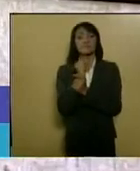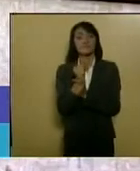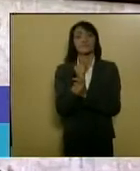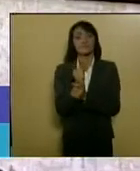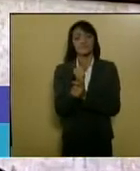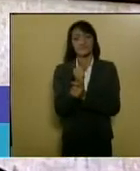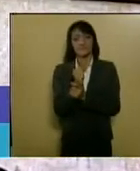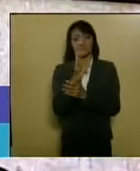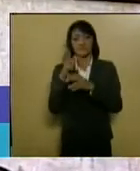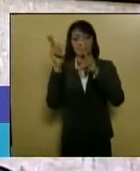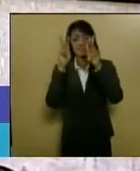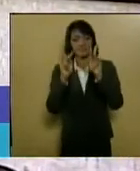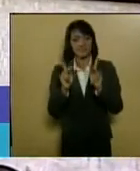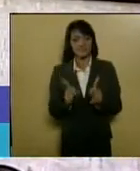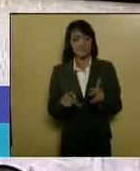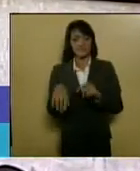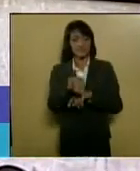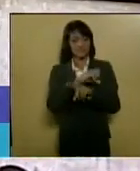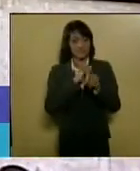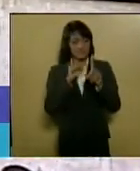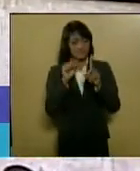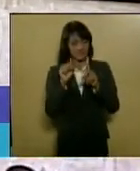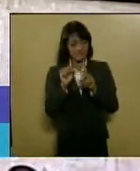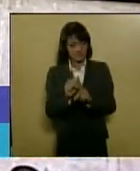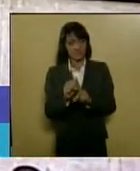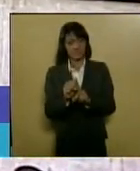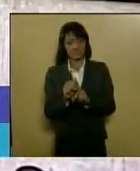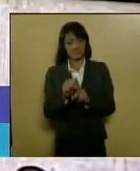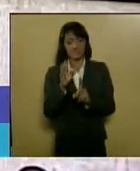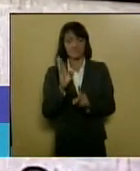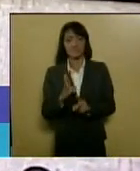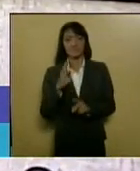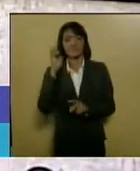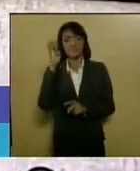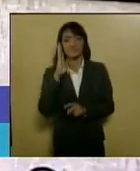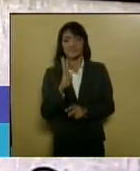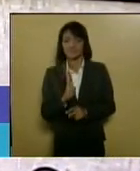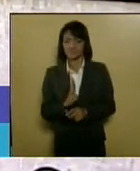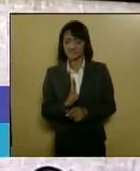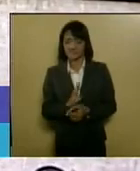soberania, da paz social, da integração nacional.